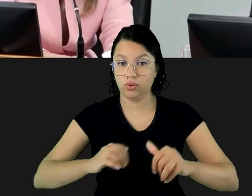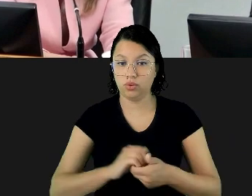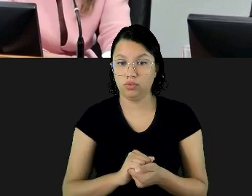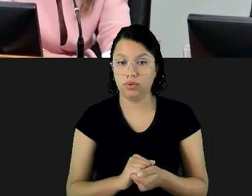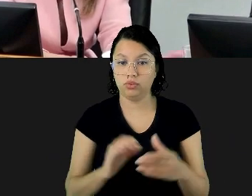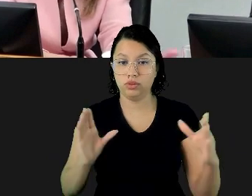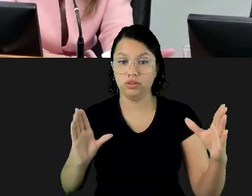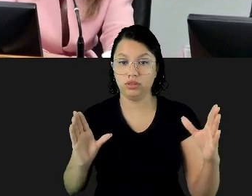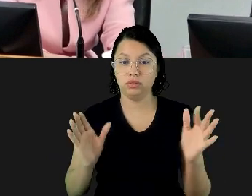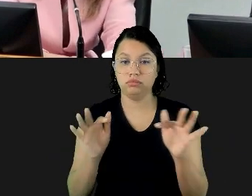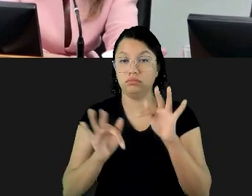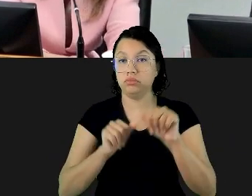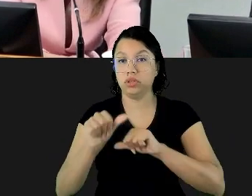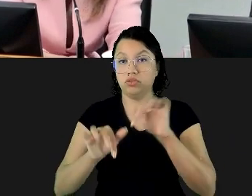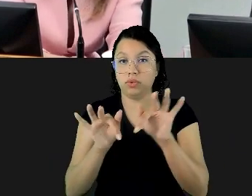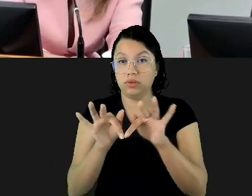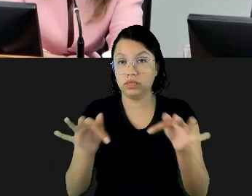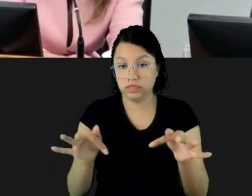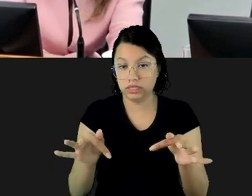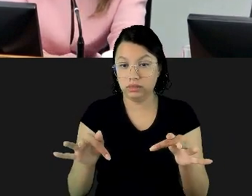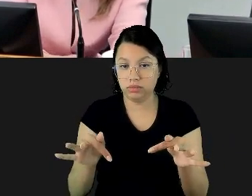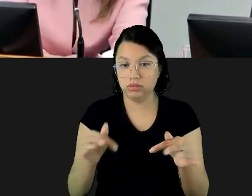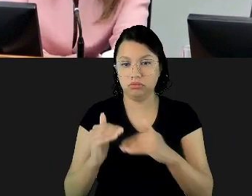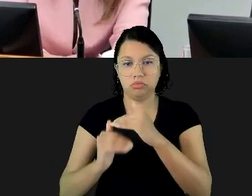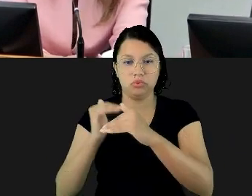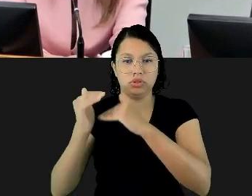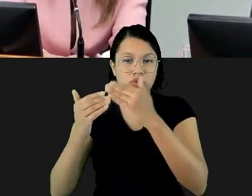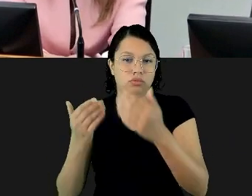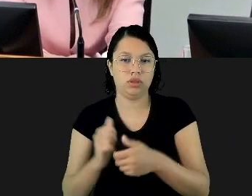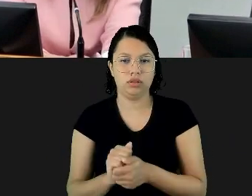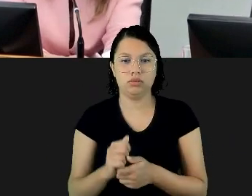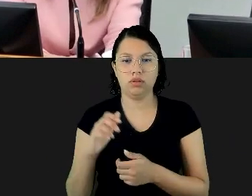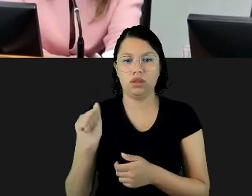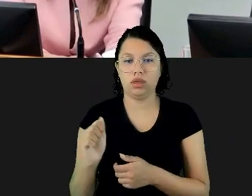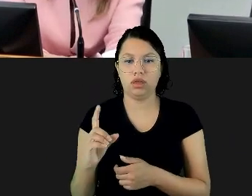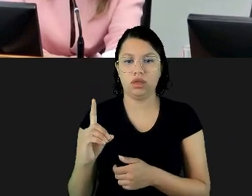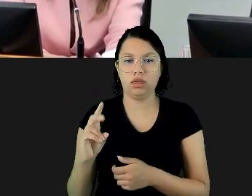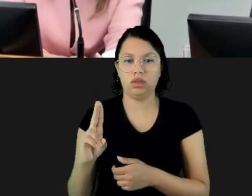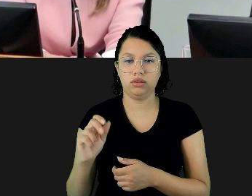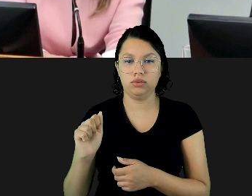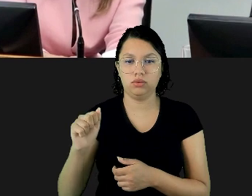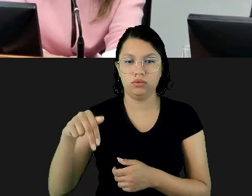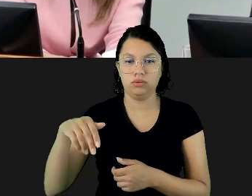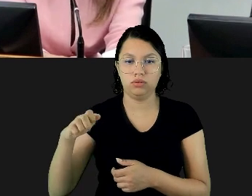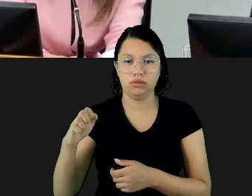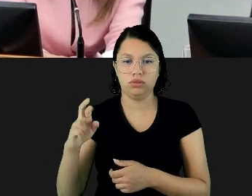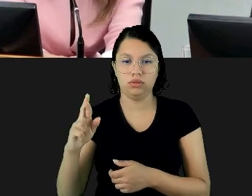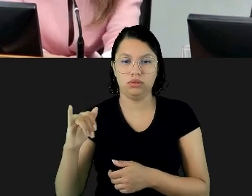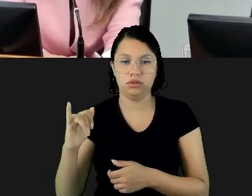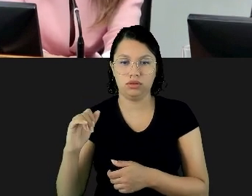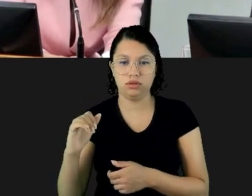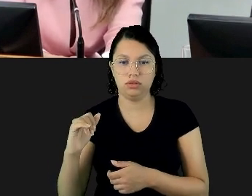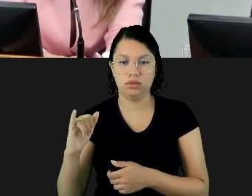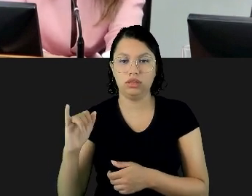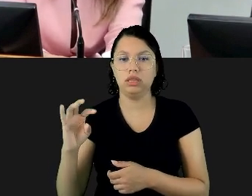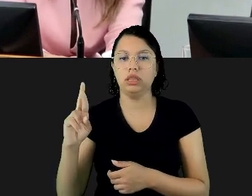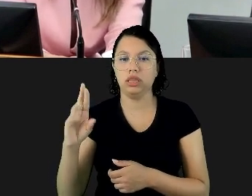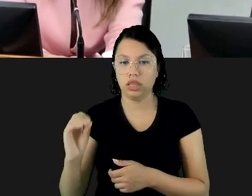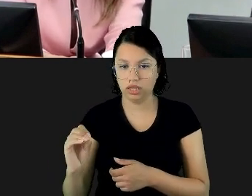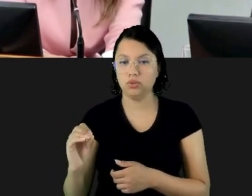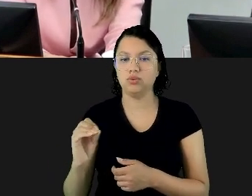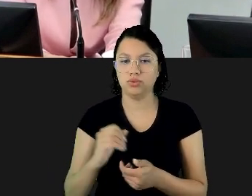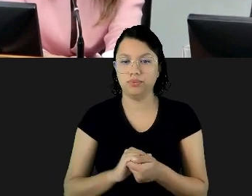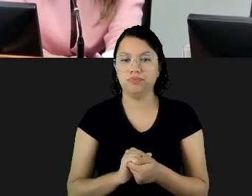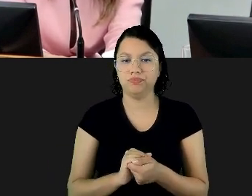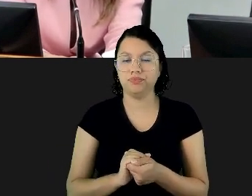dos procedimentos aduaneiros, como já foi, inclusive, alertado aqui para a importância dessa pauta, as redes de